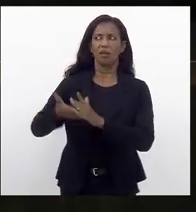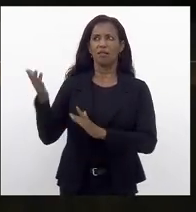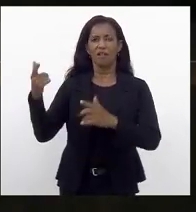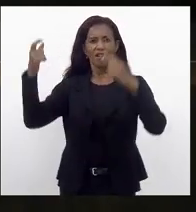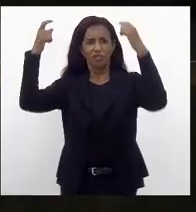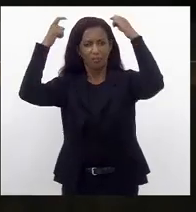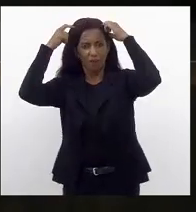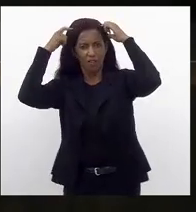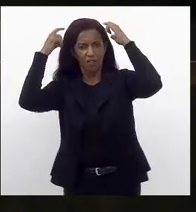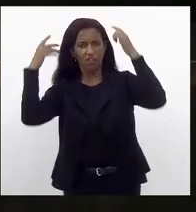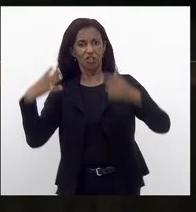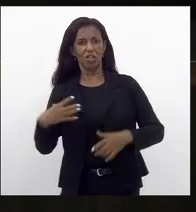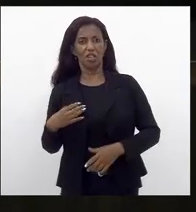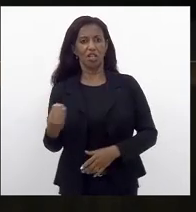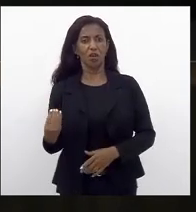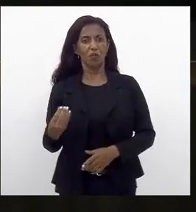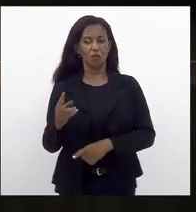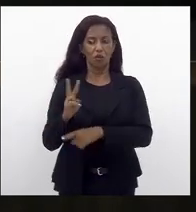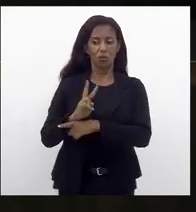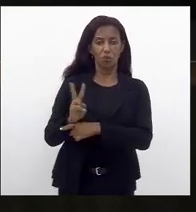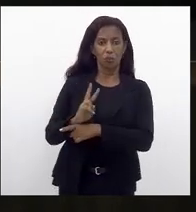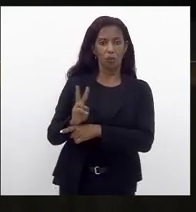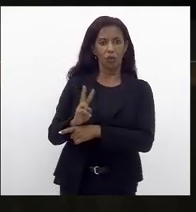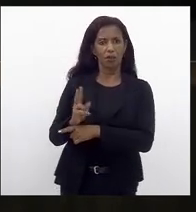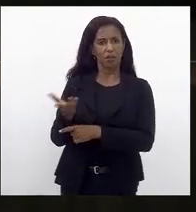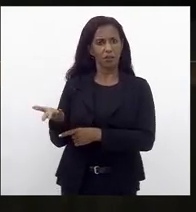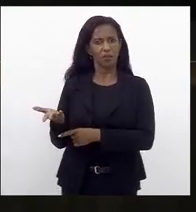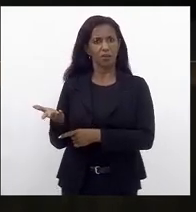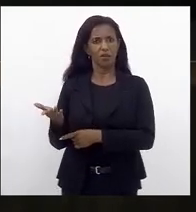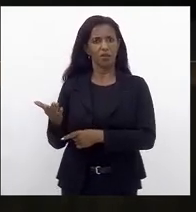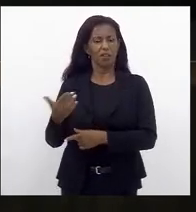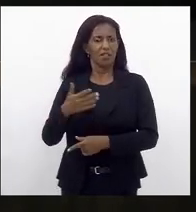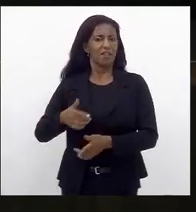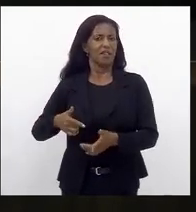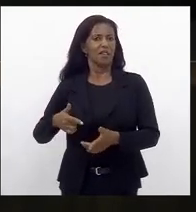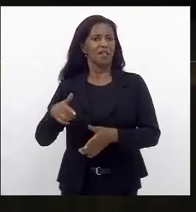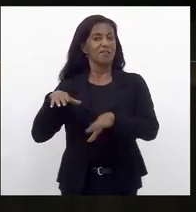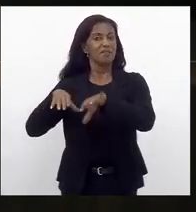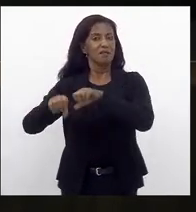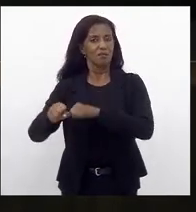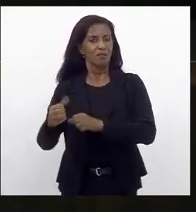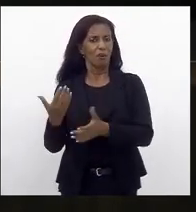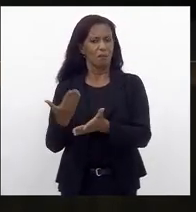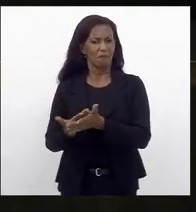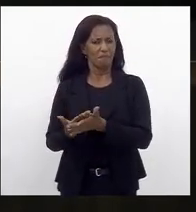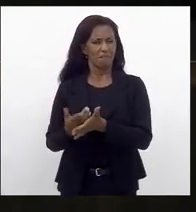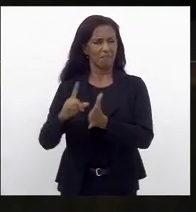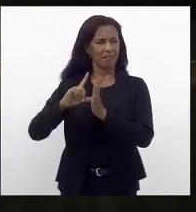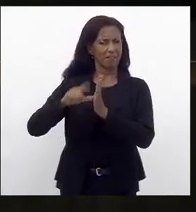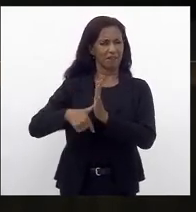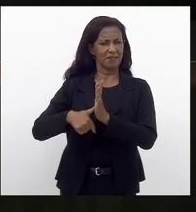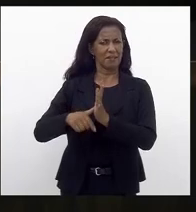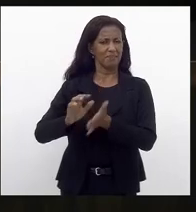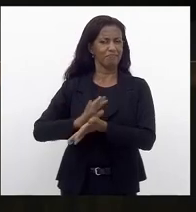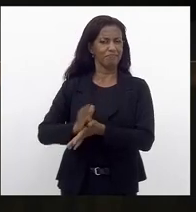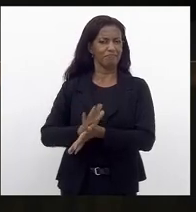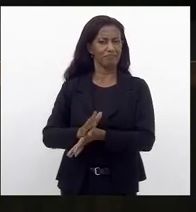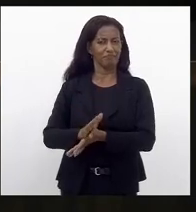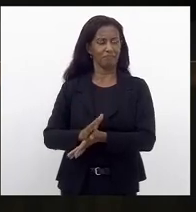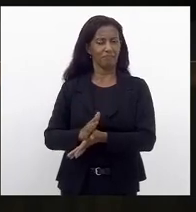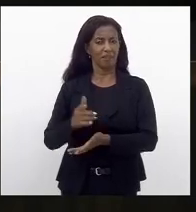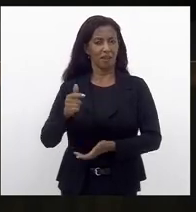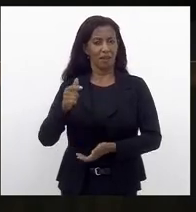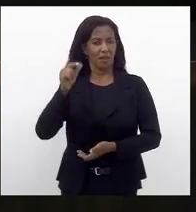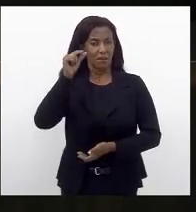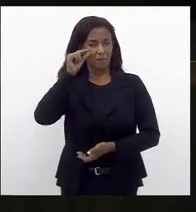pública é o maior representante da nossa Elite atrasada e preconceituosa Paulo Guedes